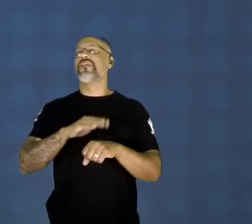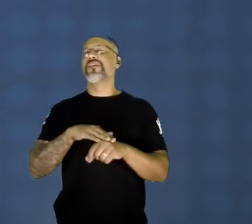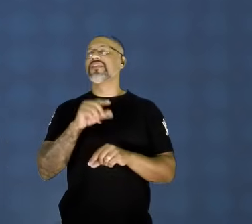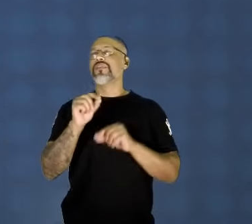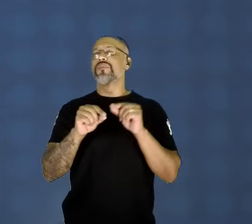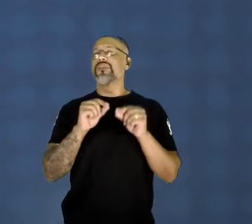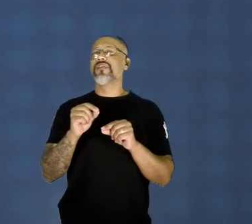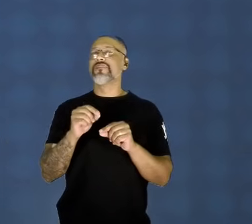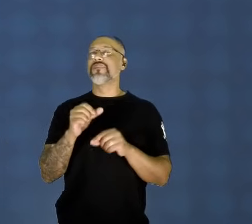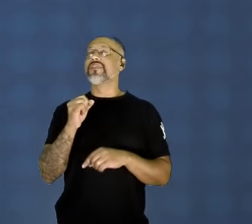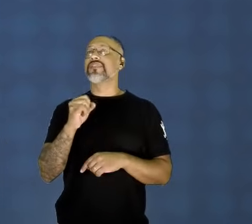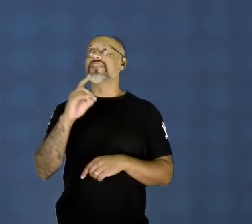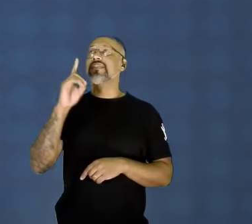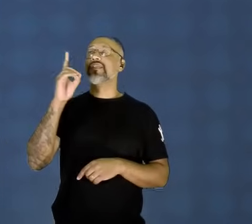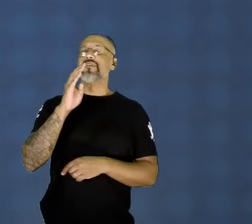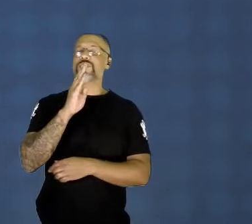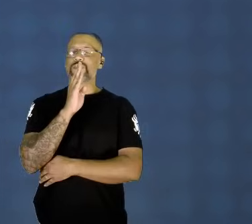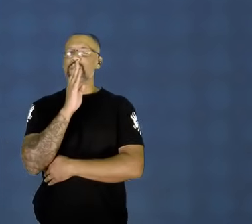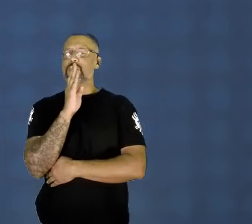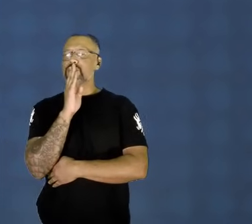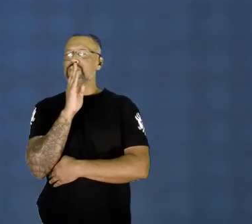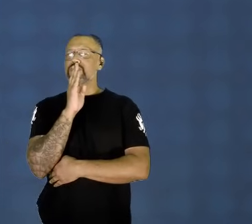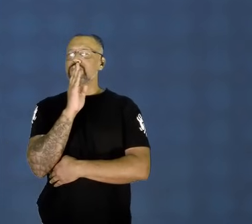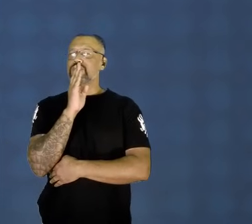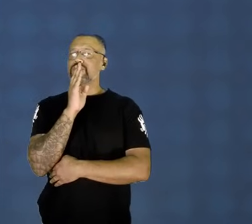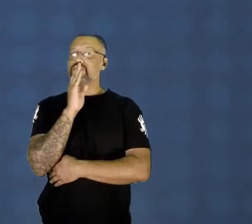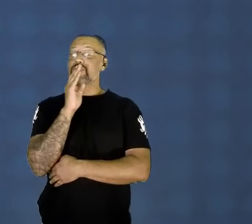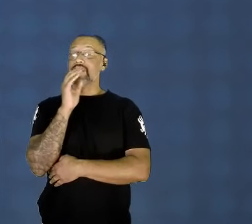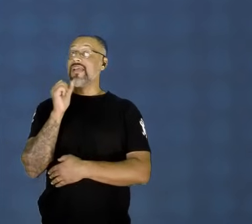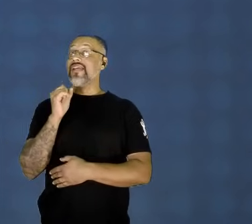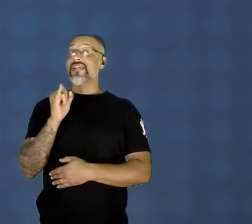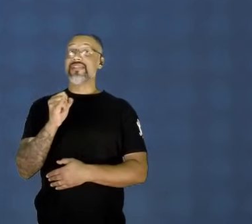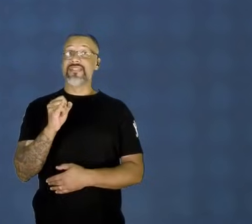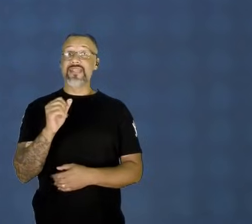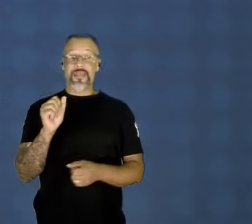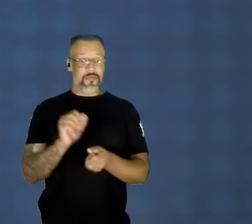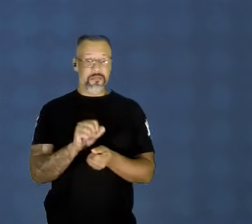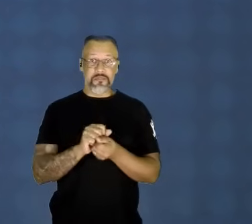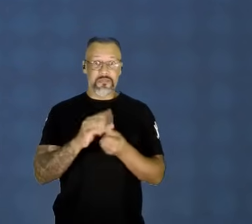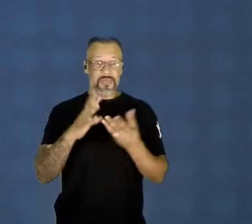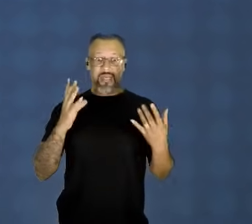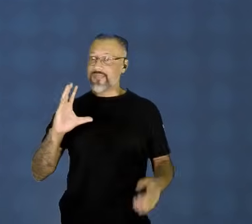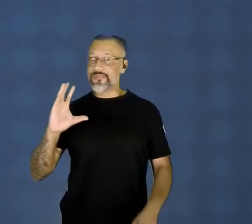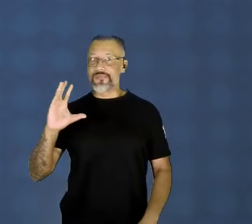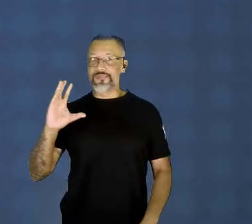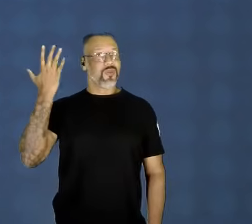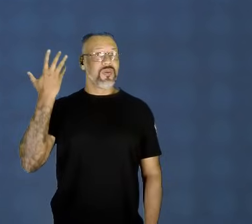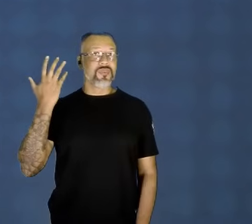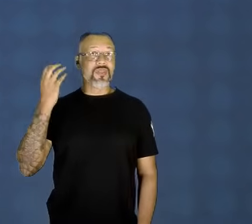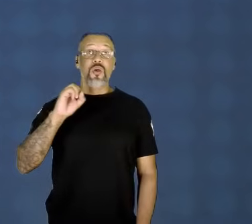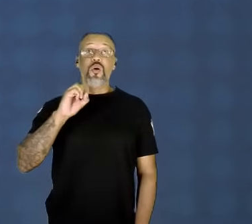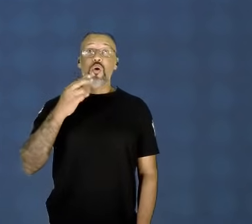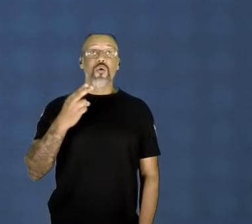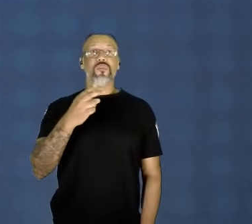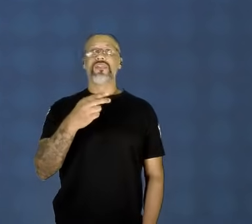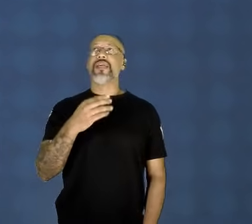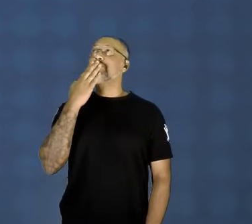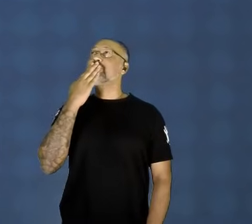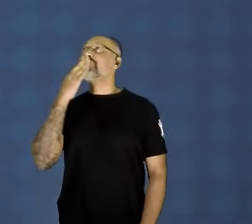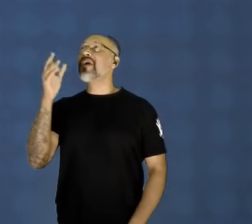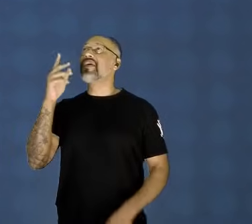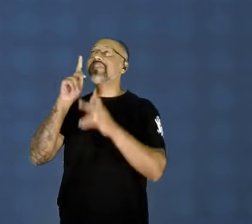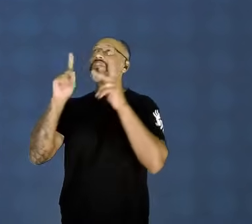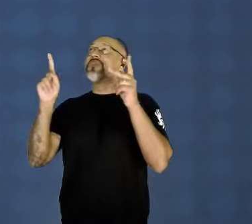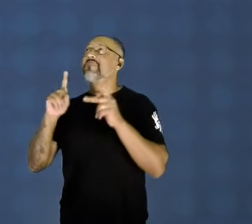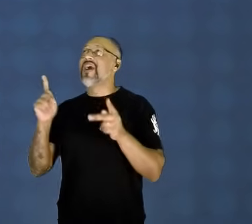por Ele mesmo quando os caroços não somem. Se você continua queimando por Ele mesmo quando você pede paz e a capetolândia aumenta a força do chicote. Se